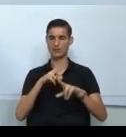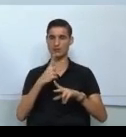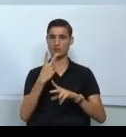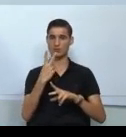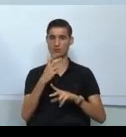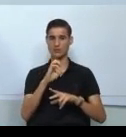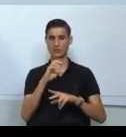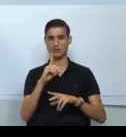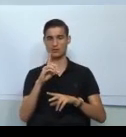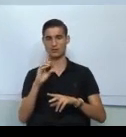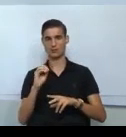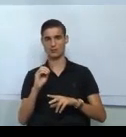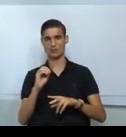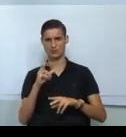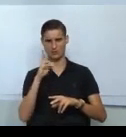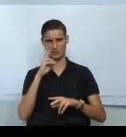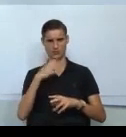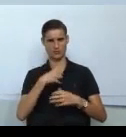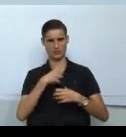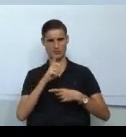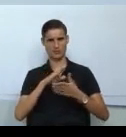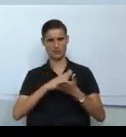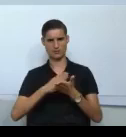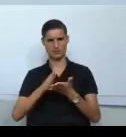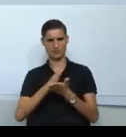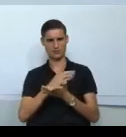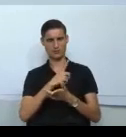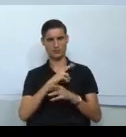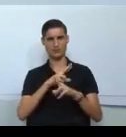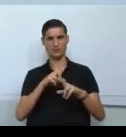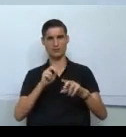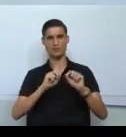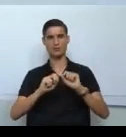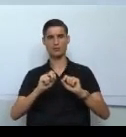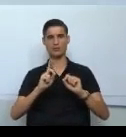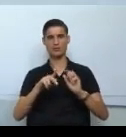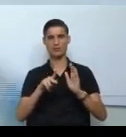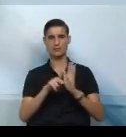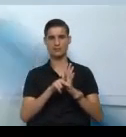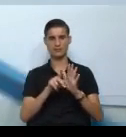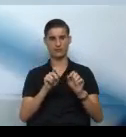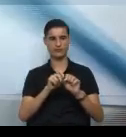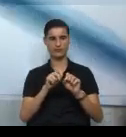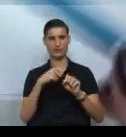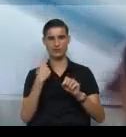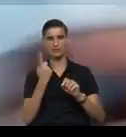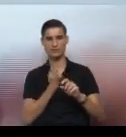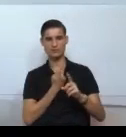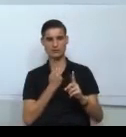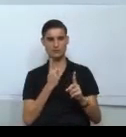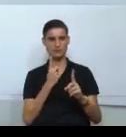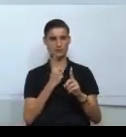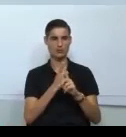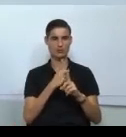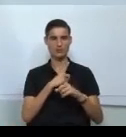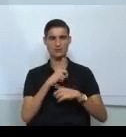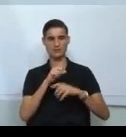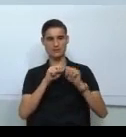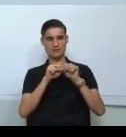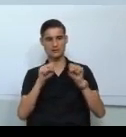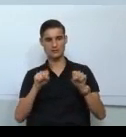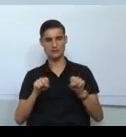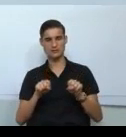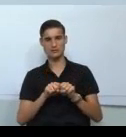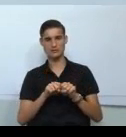duas EDOs. Lembra que o método de separação de variáveis faz com que a gente encontre, então, esse